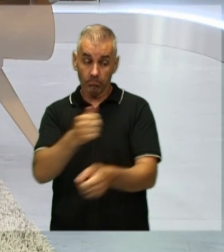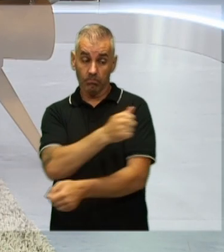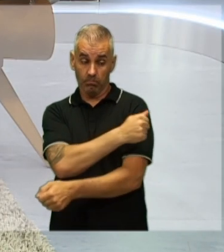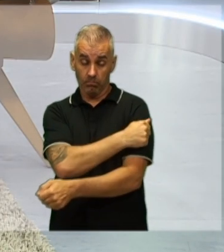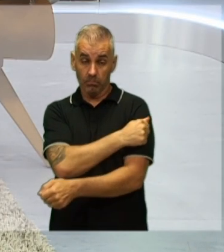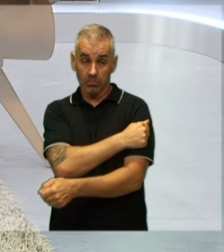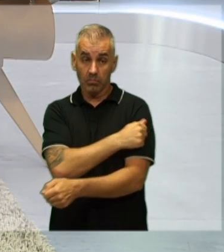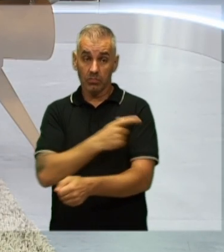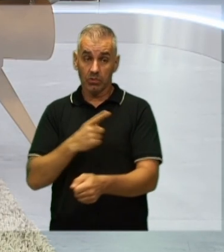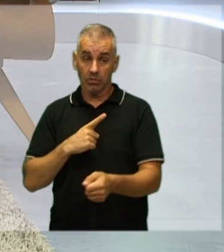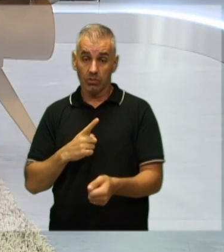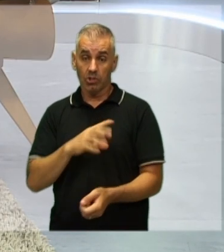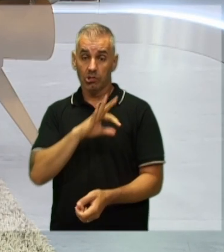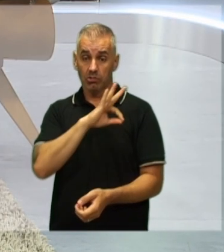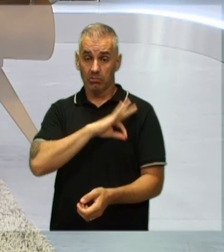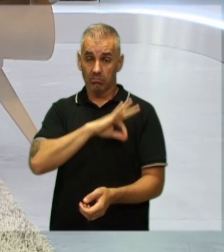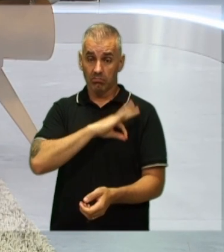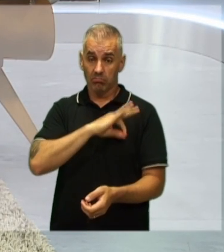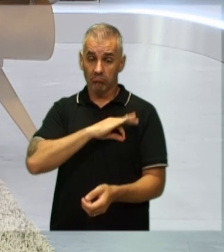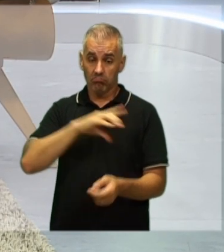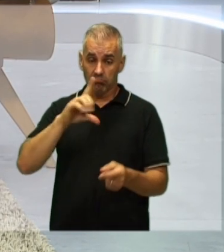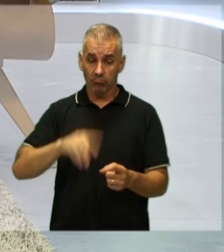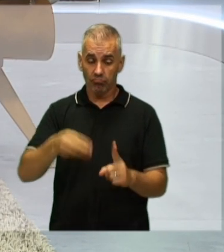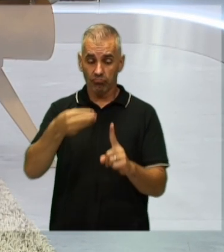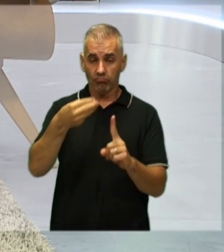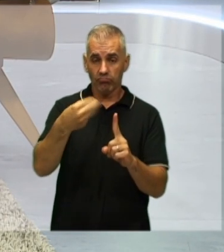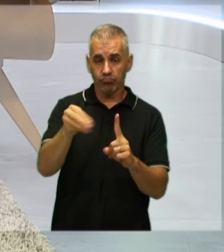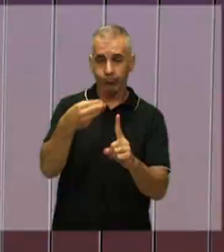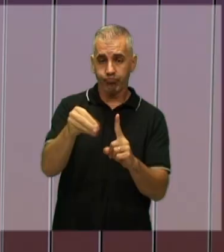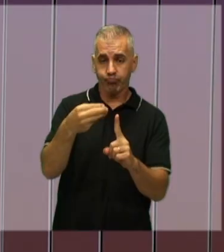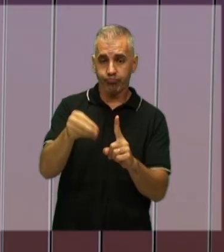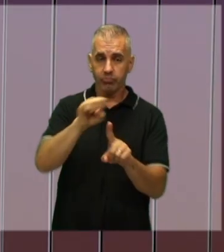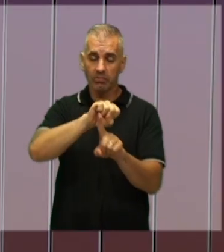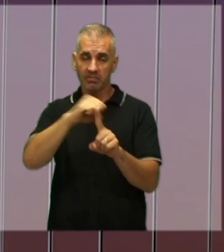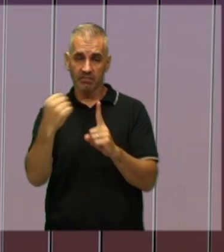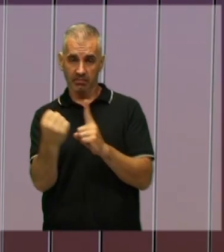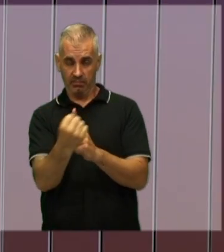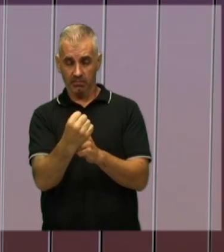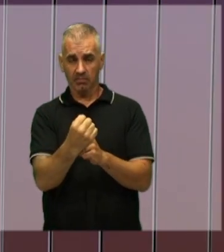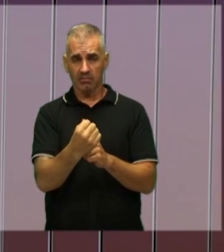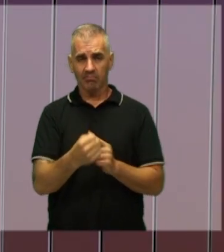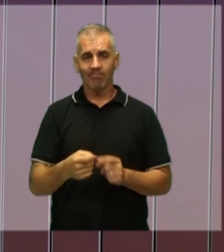baixa, em vulnerabilidade social. Sim. Nós temos um problema em Itajaí que